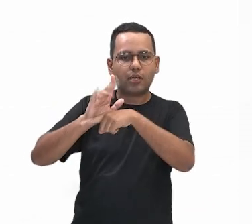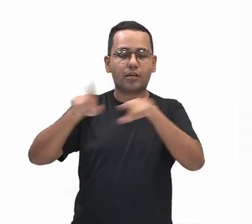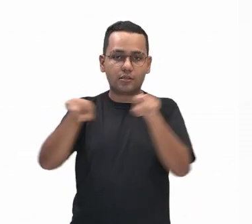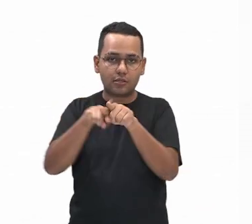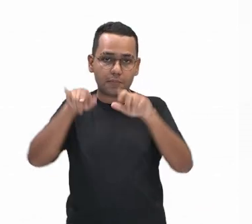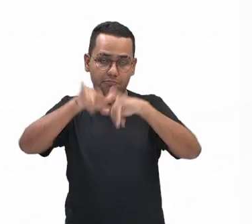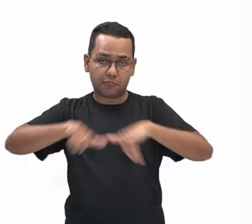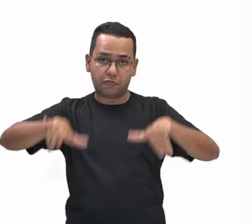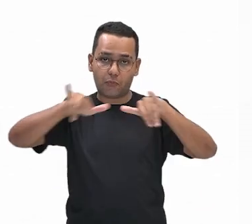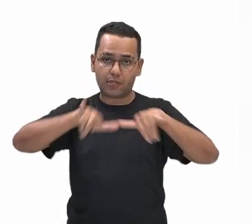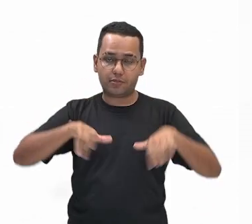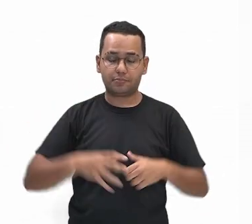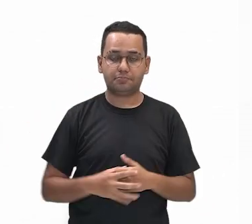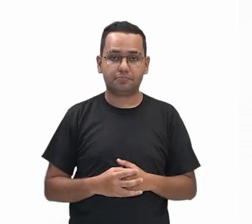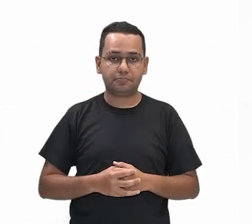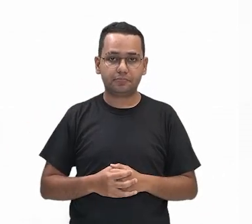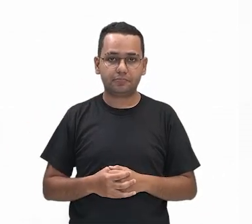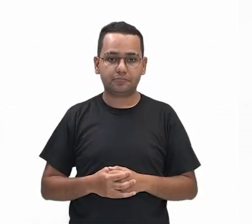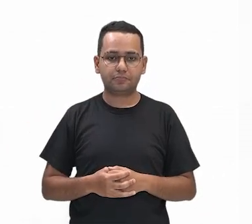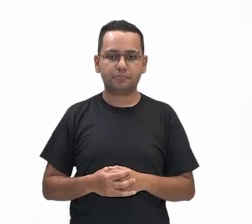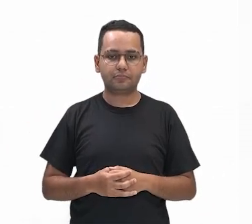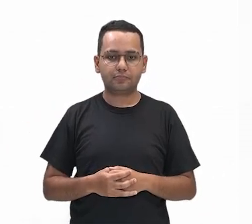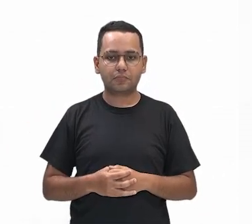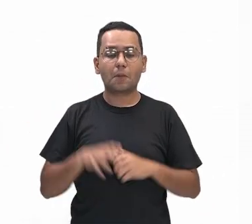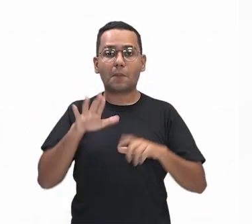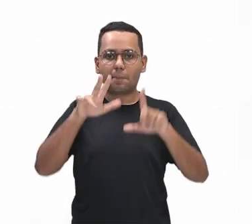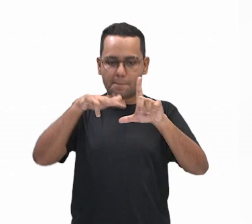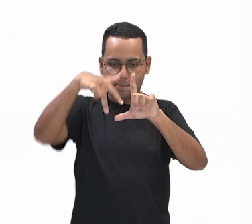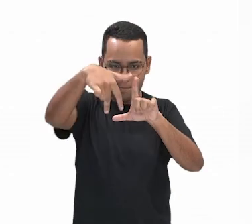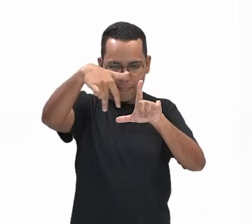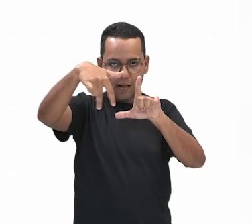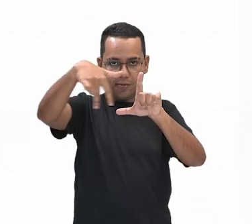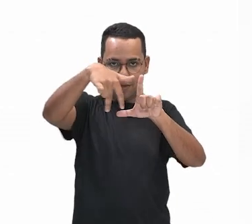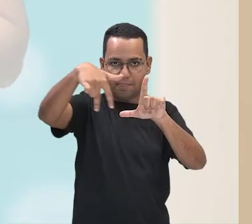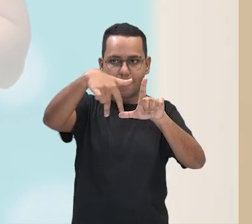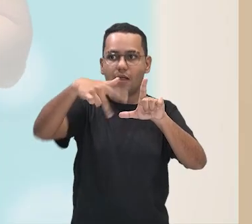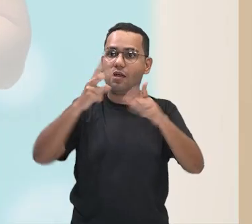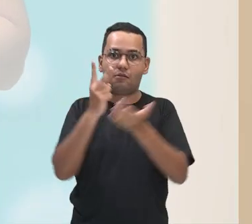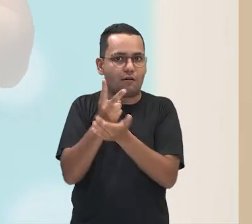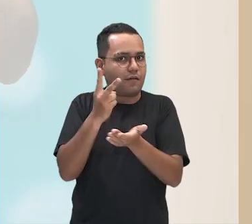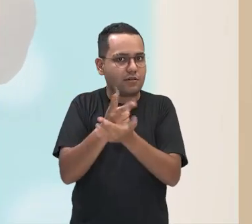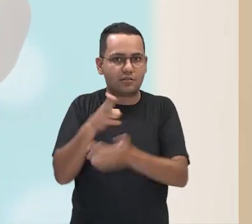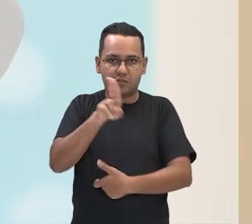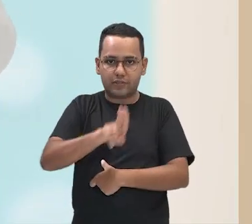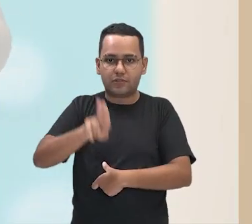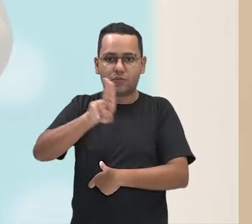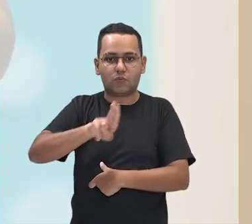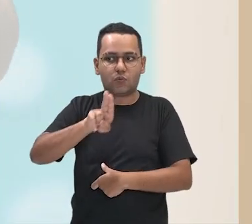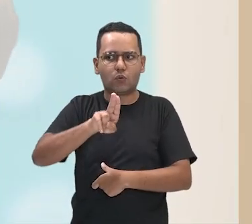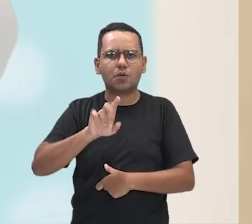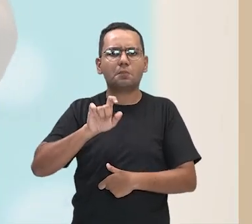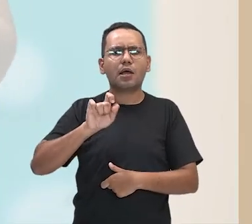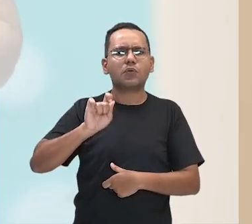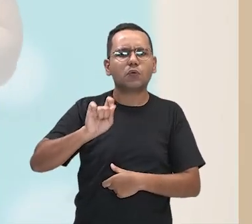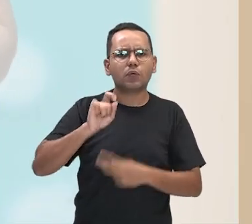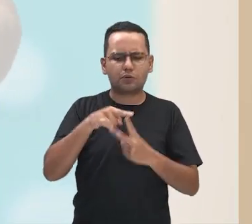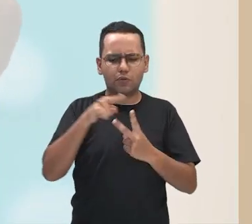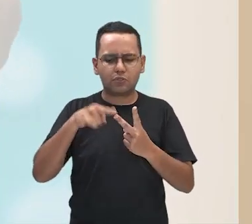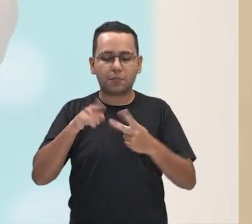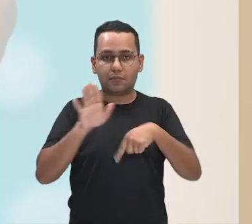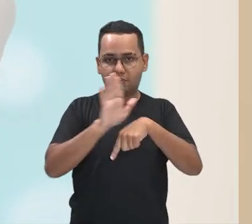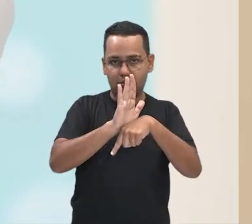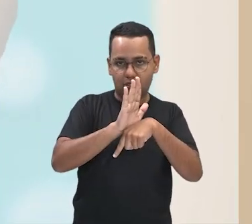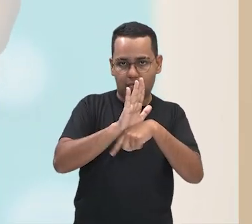publicidade. A animação digital é uma realidade constante, né, no cinema, na